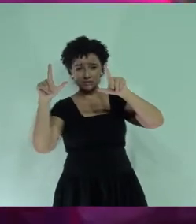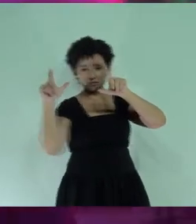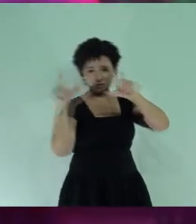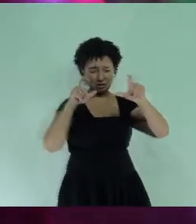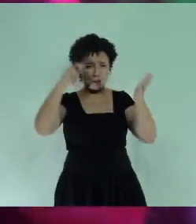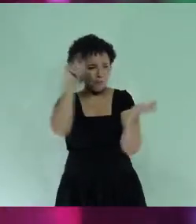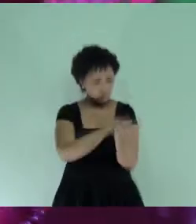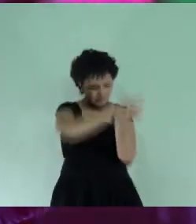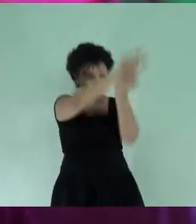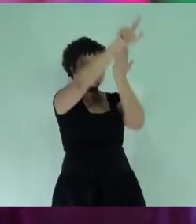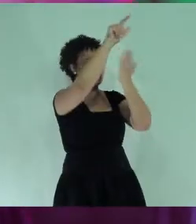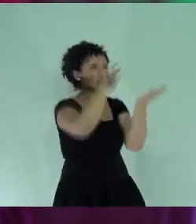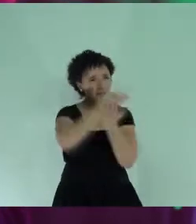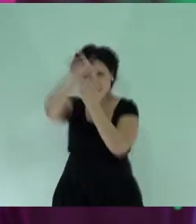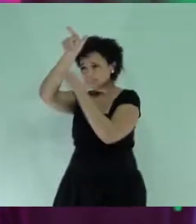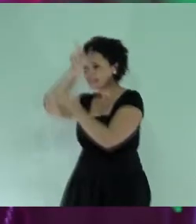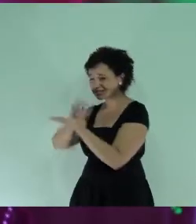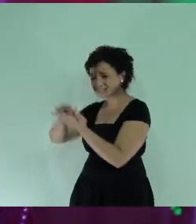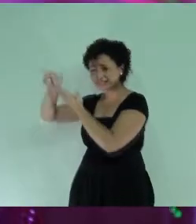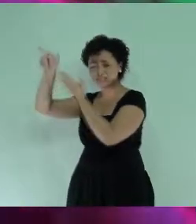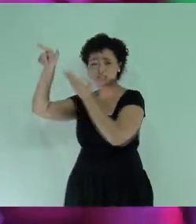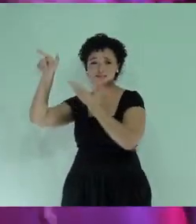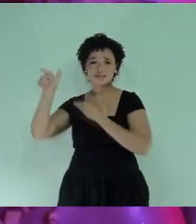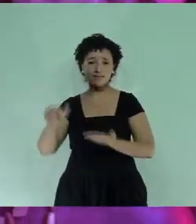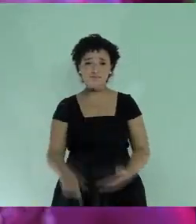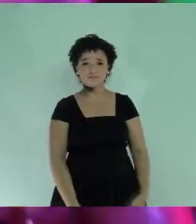Uma foto publicada no jornal pela manhã.